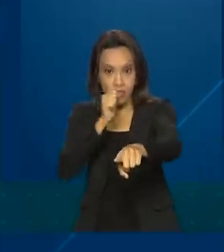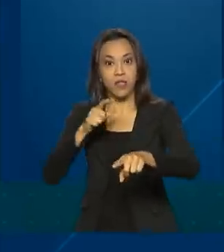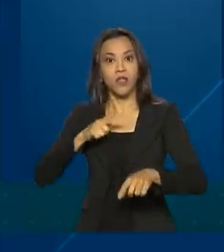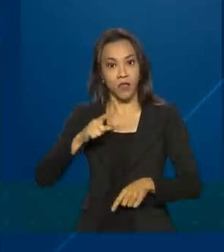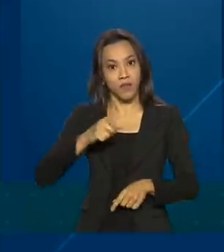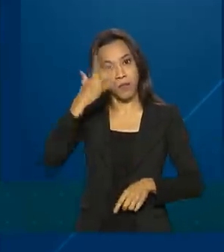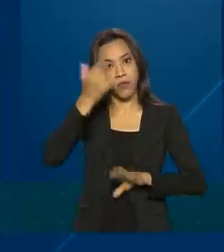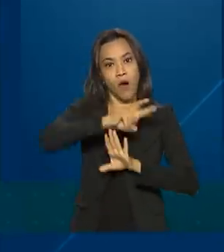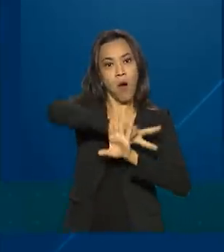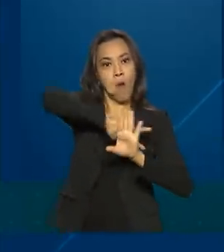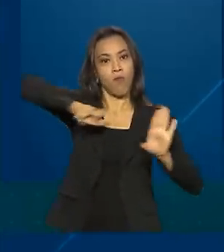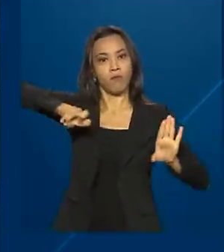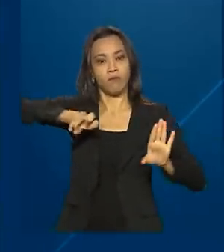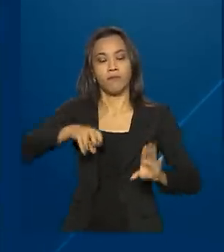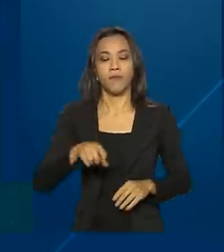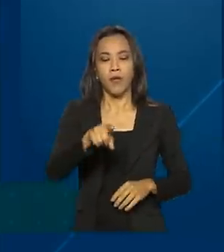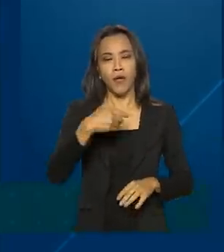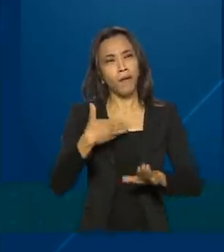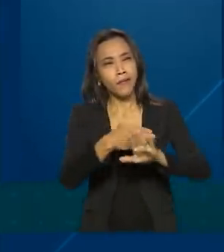golpistas